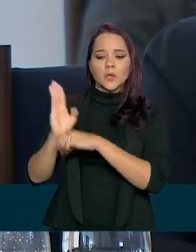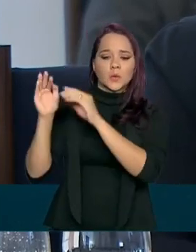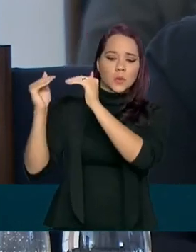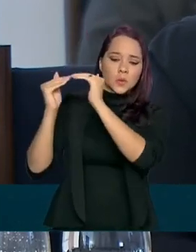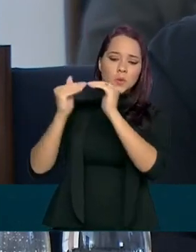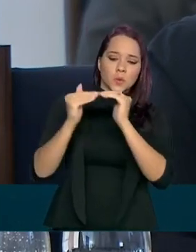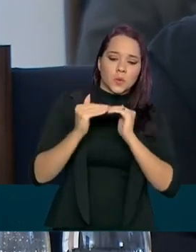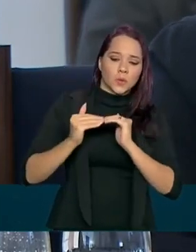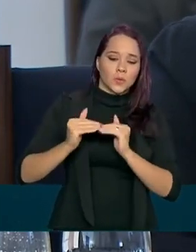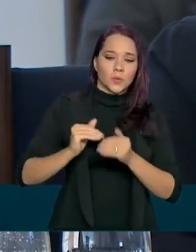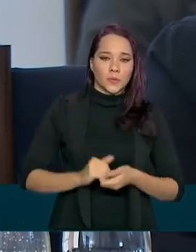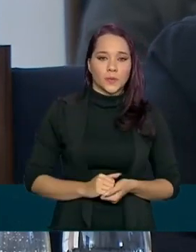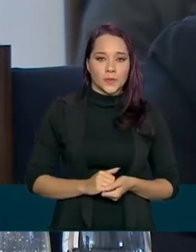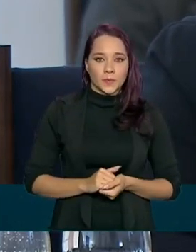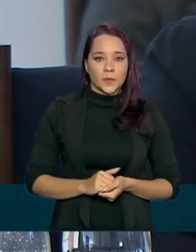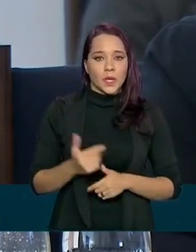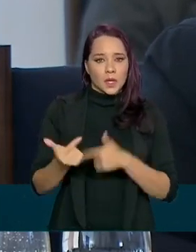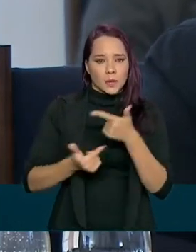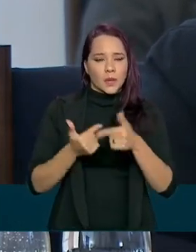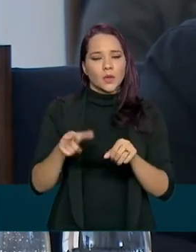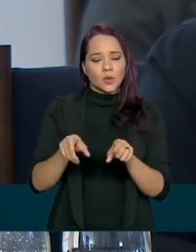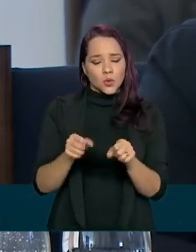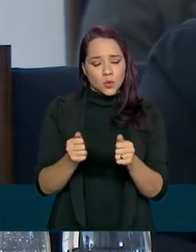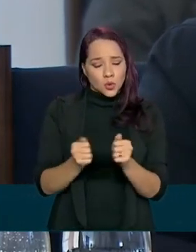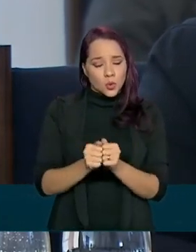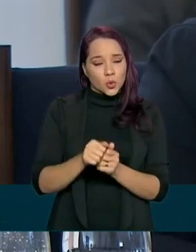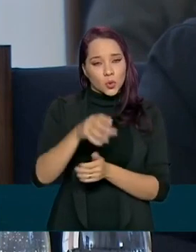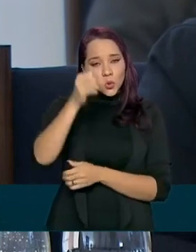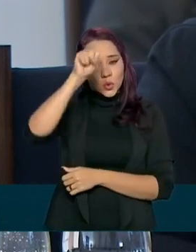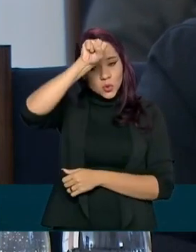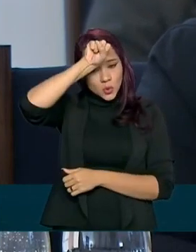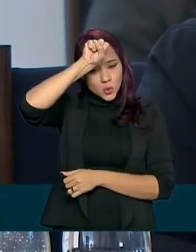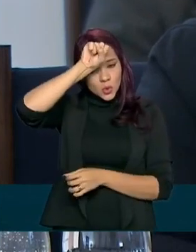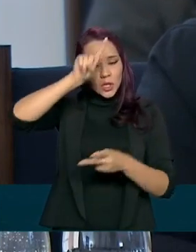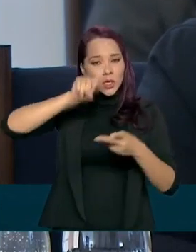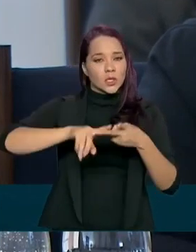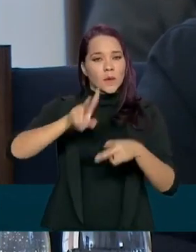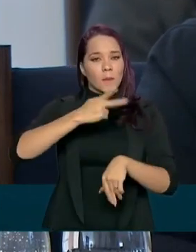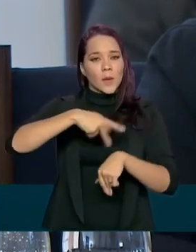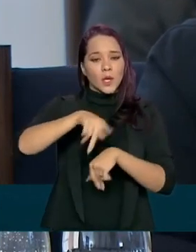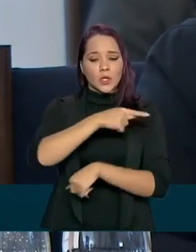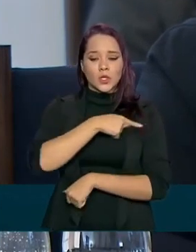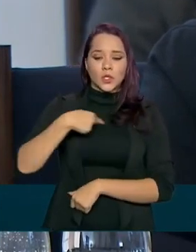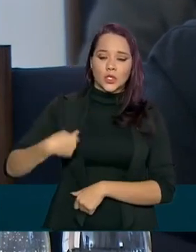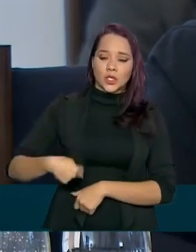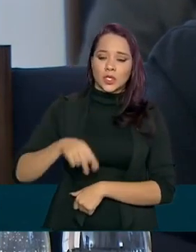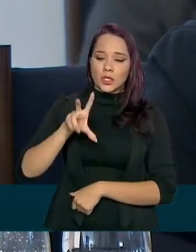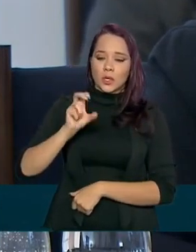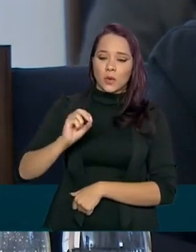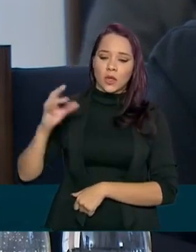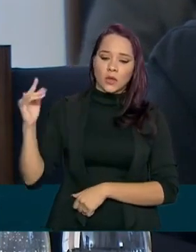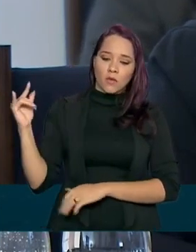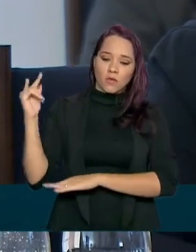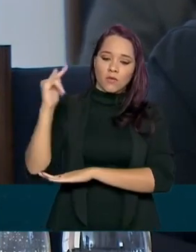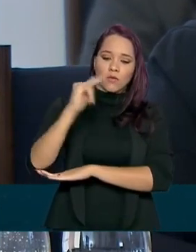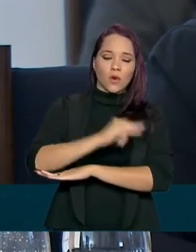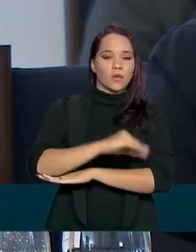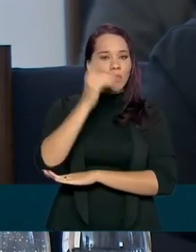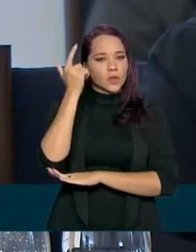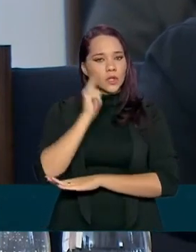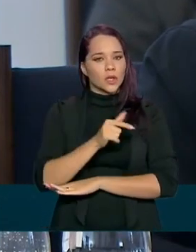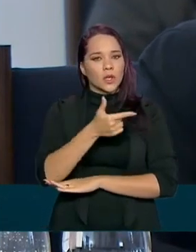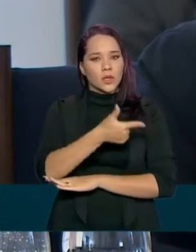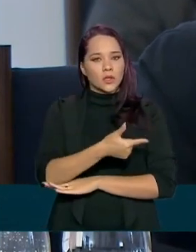dessas desse nosso apoio trabalhamos com a suíça por exemplo o apoio a 50 voos para trazer 240 milhões